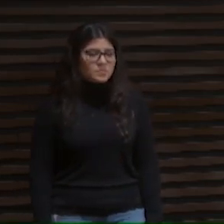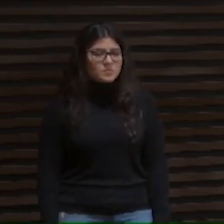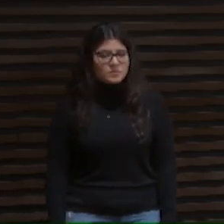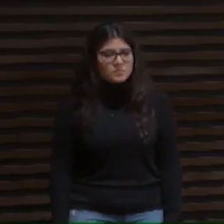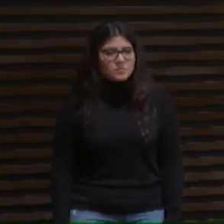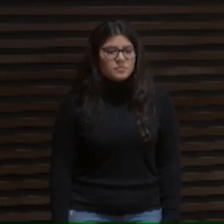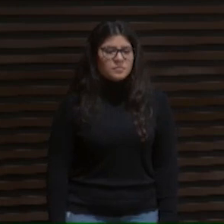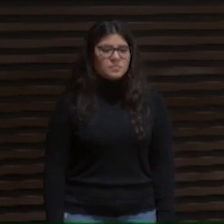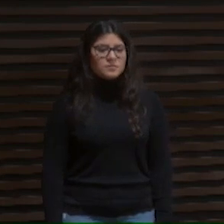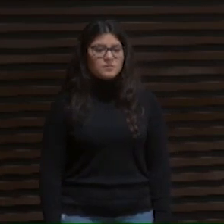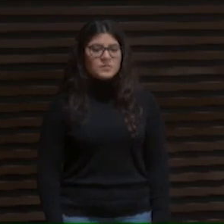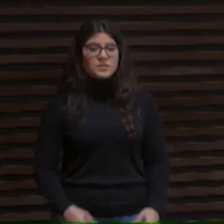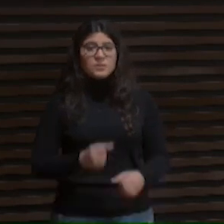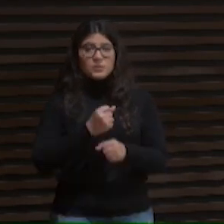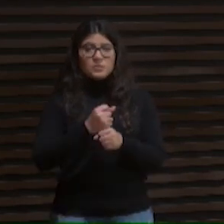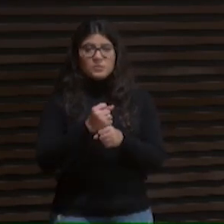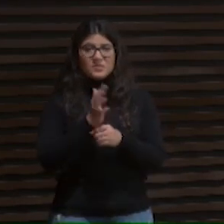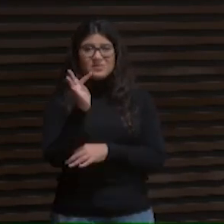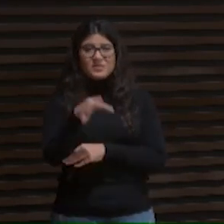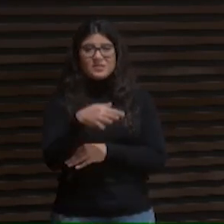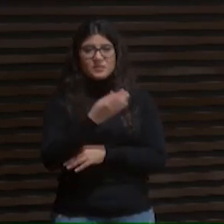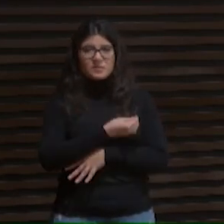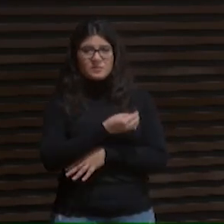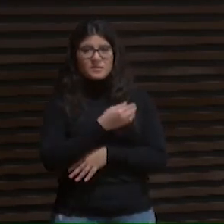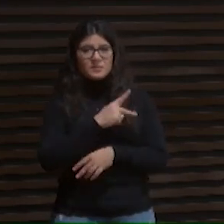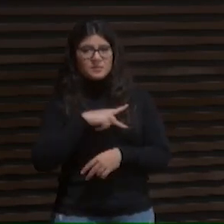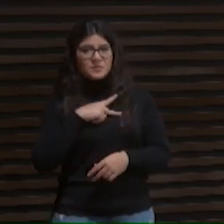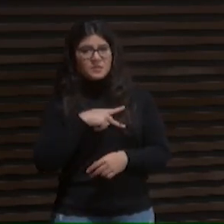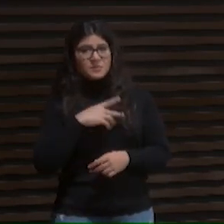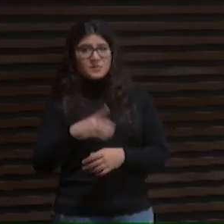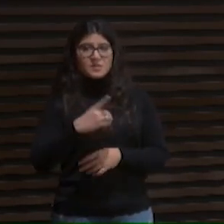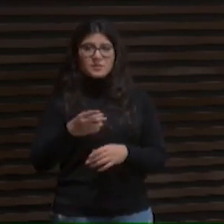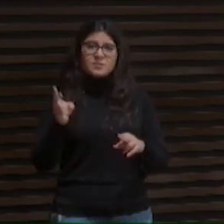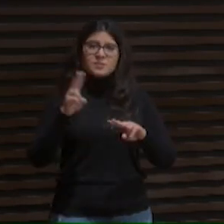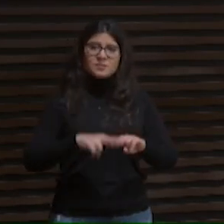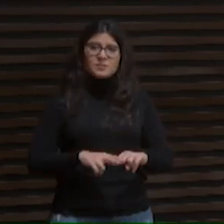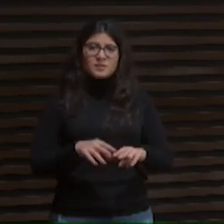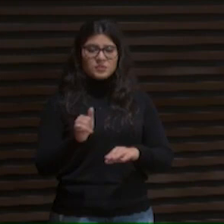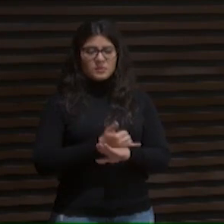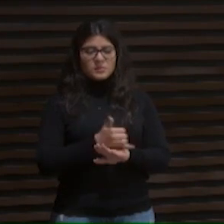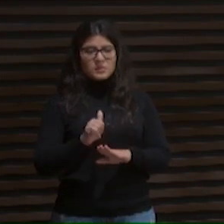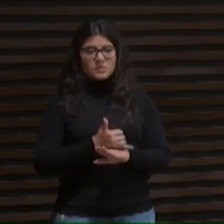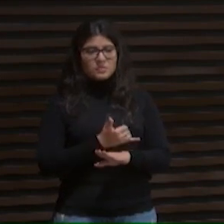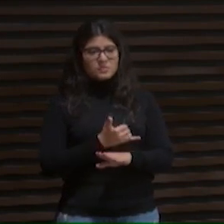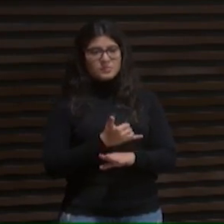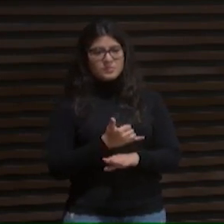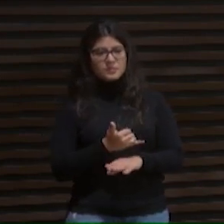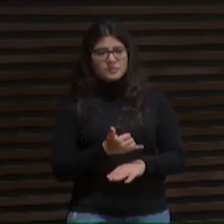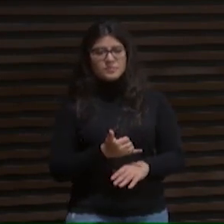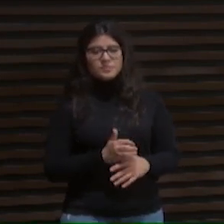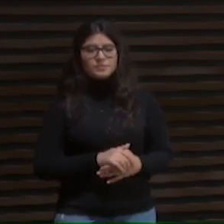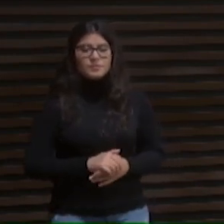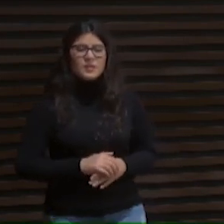Vejamos os anos finais da vida de Paulo, que, após ser preso em Jerusalém, sob a imputação de ser o